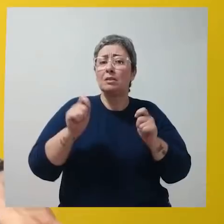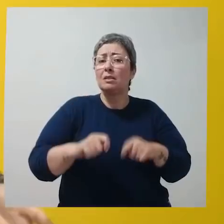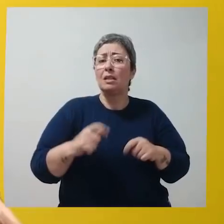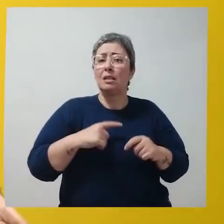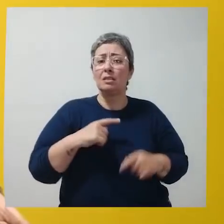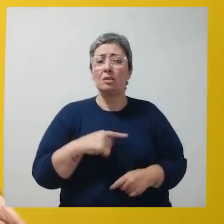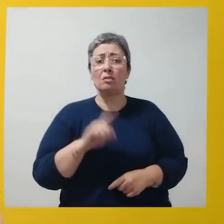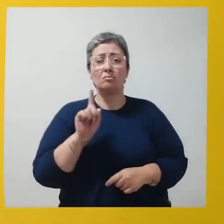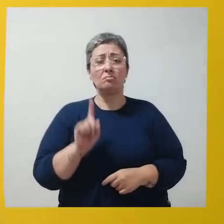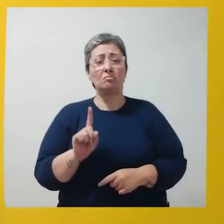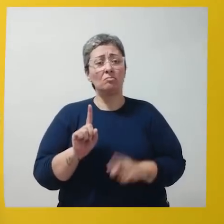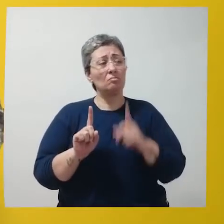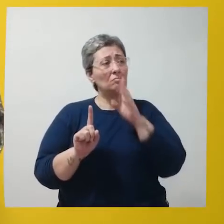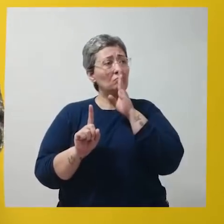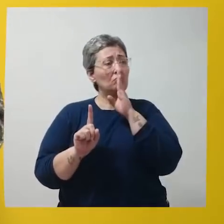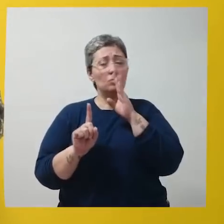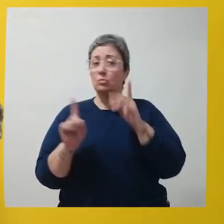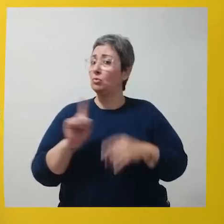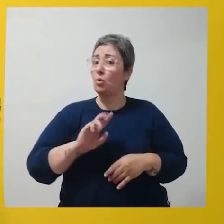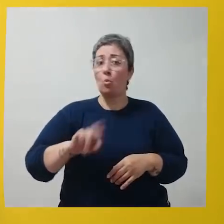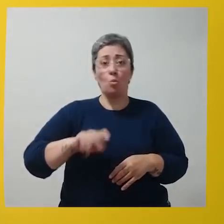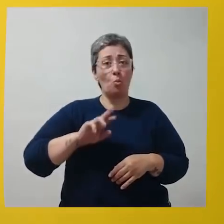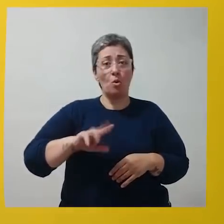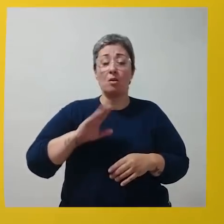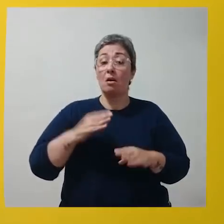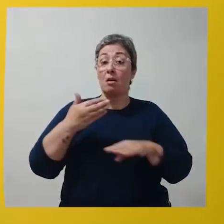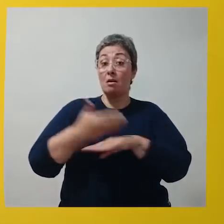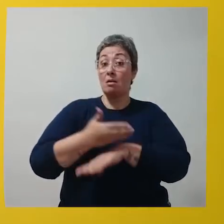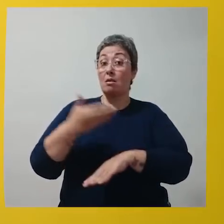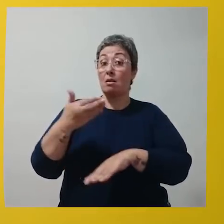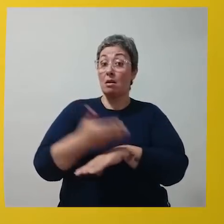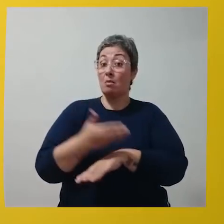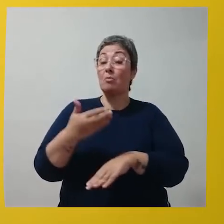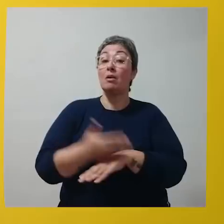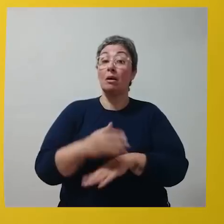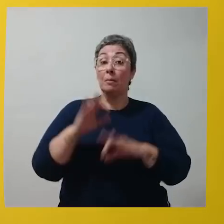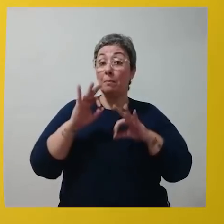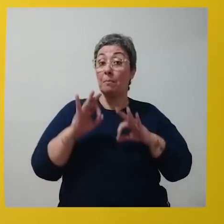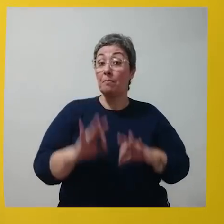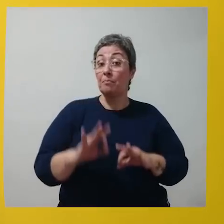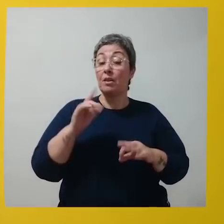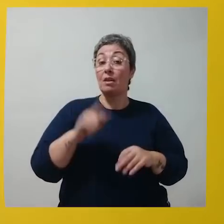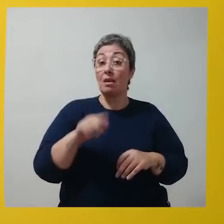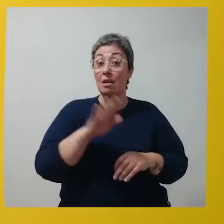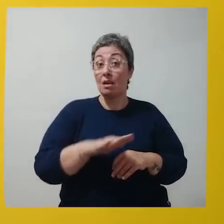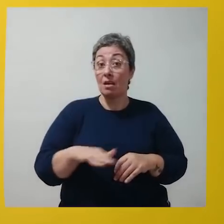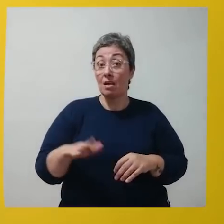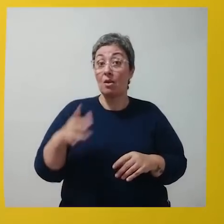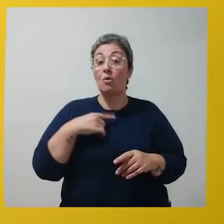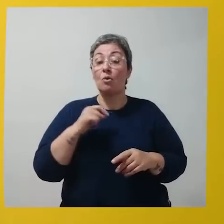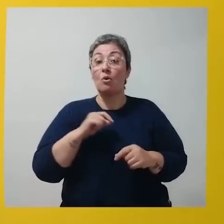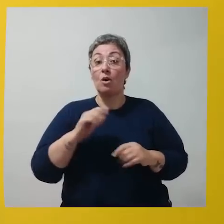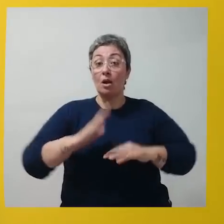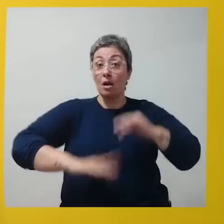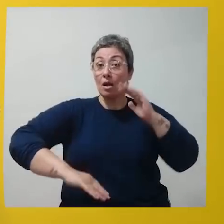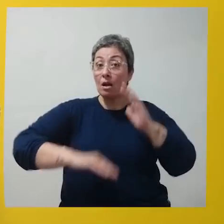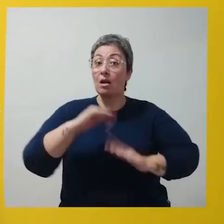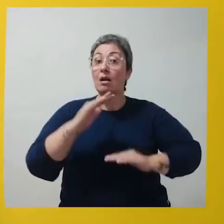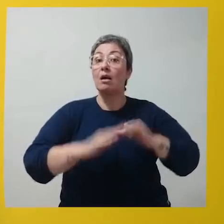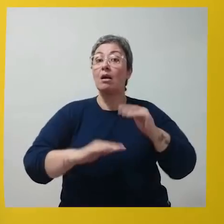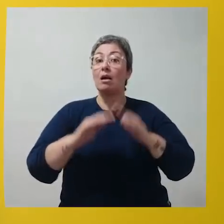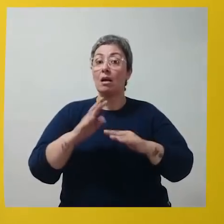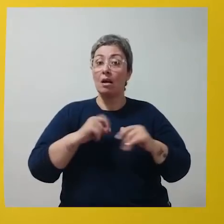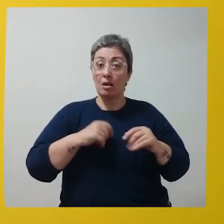estar lá no ambiente? Não. Participar ativamente é a criança colocar a mão na massa,